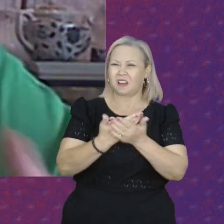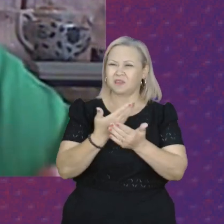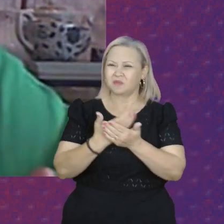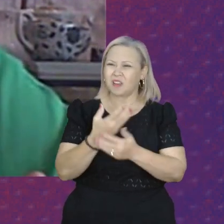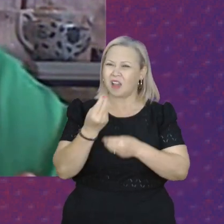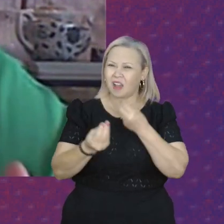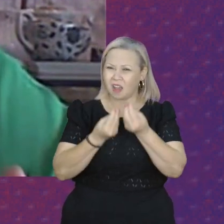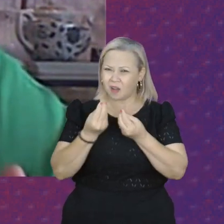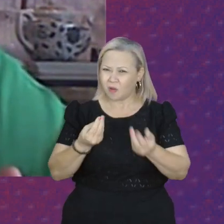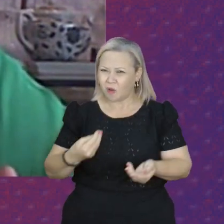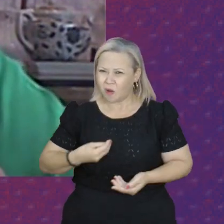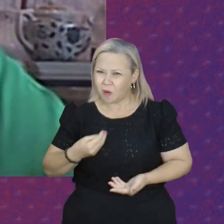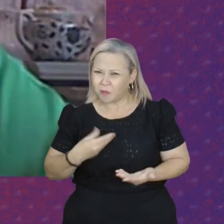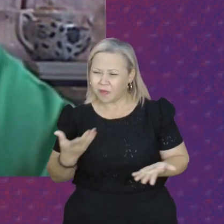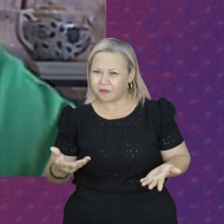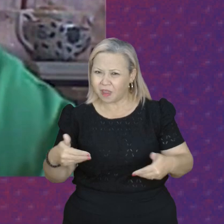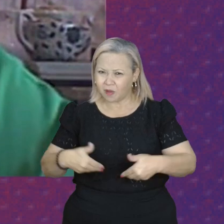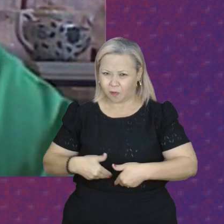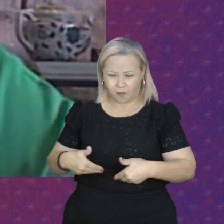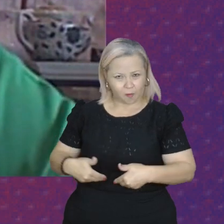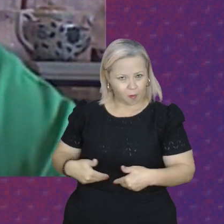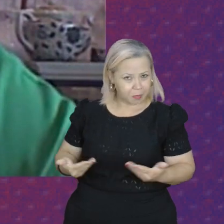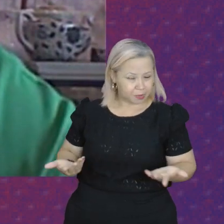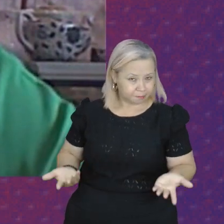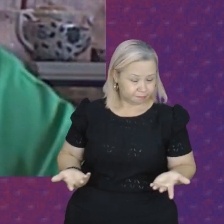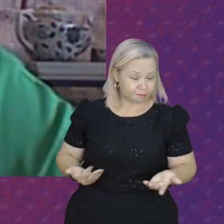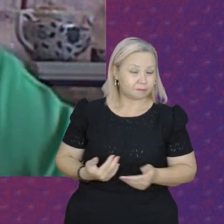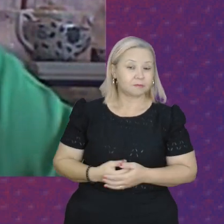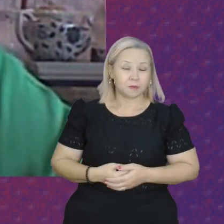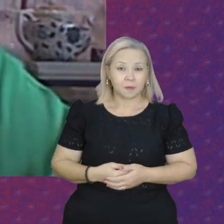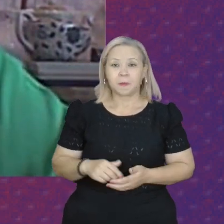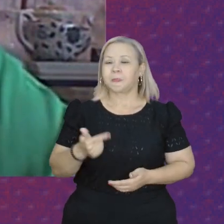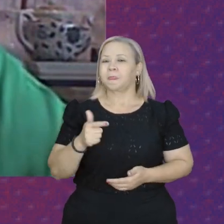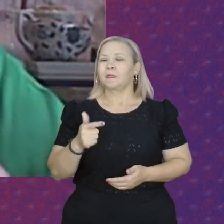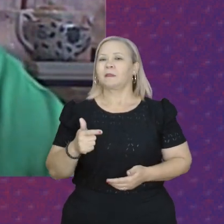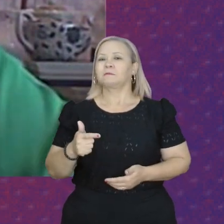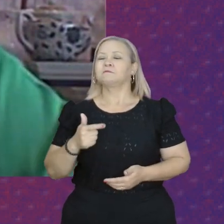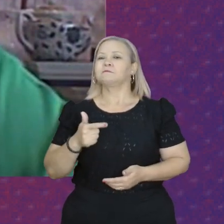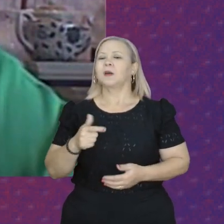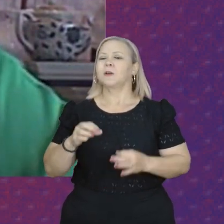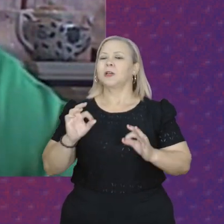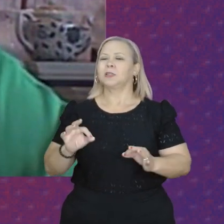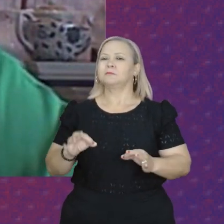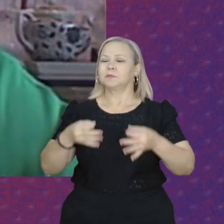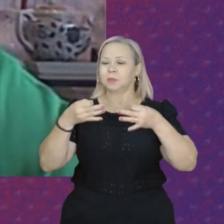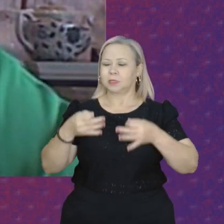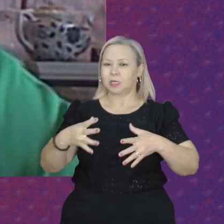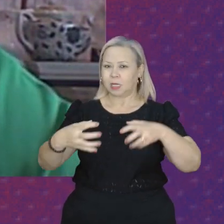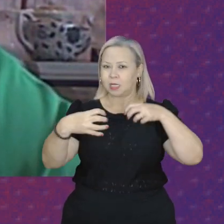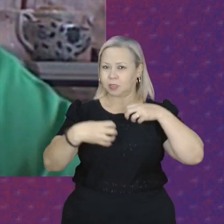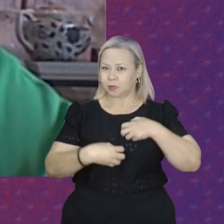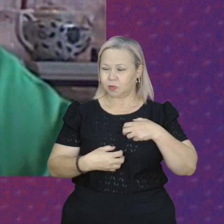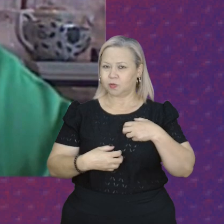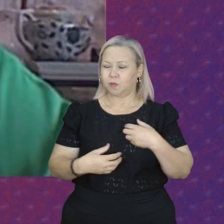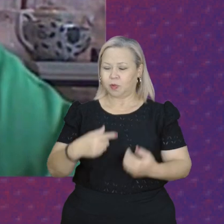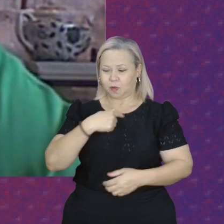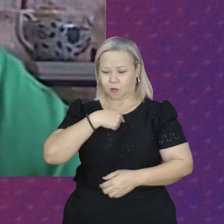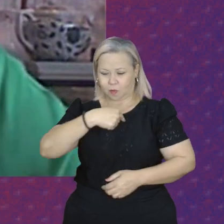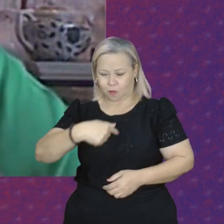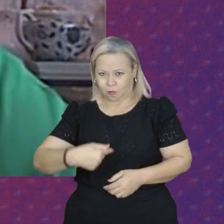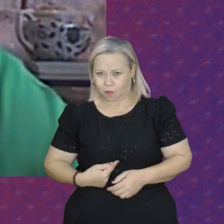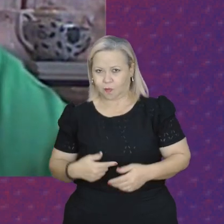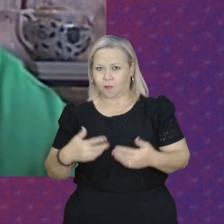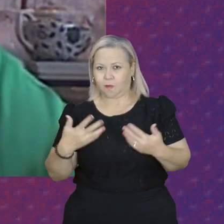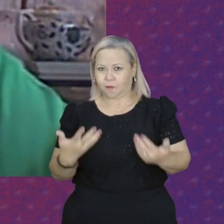consegue viver na sua comunidade. Então, ele não teve dúvida. Assim que ele assumiu o governo em 2003, quando